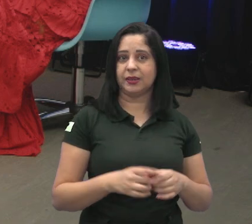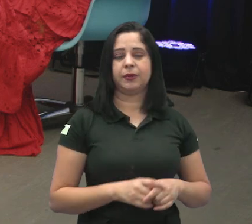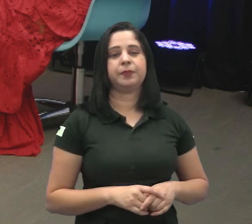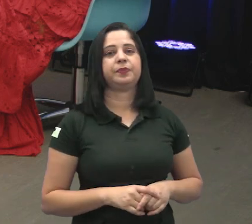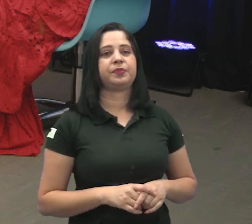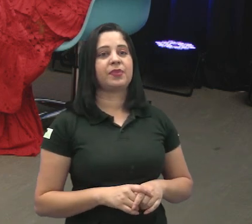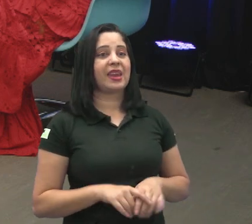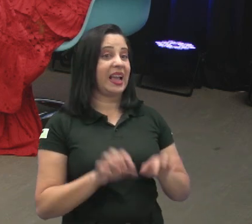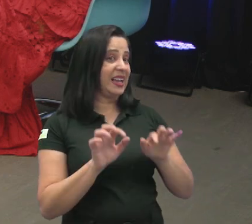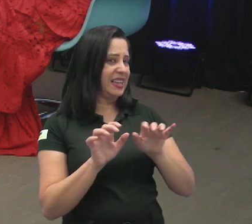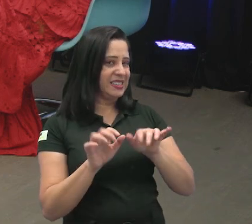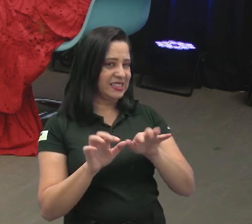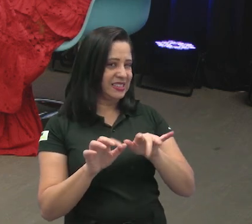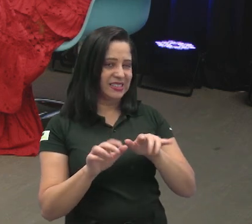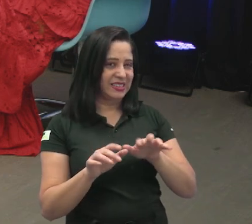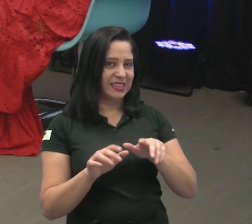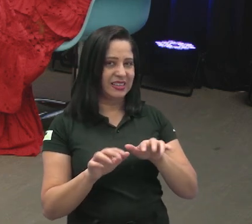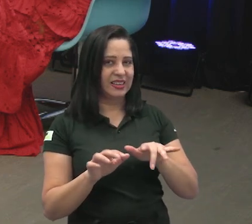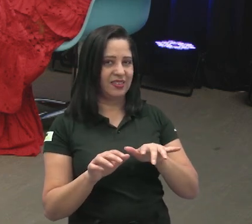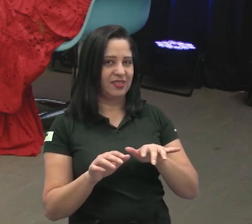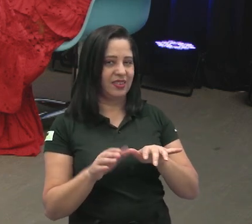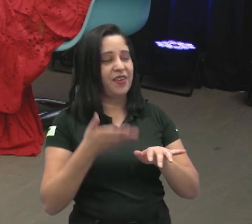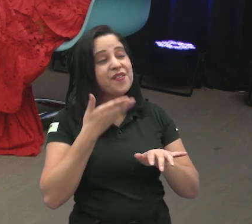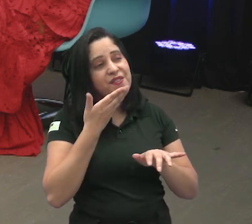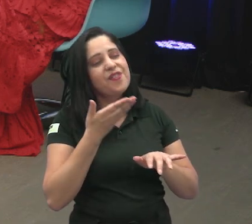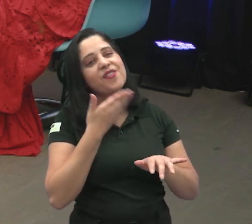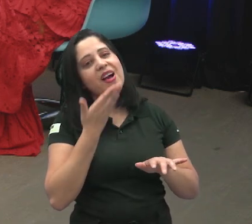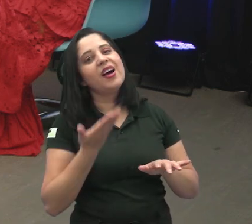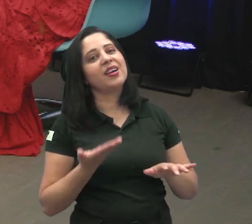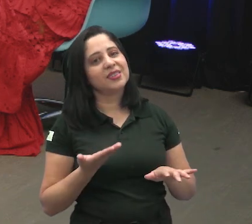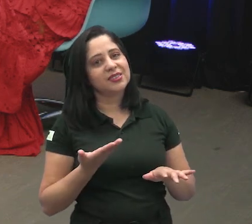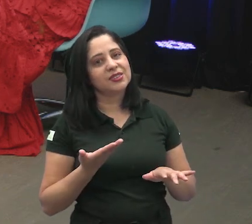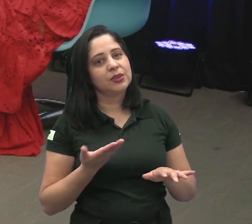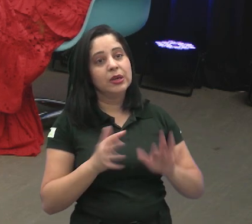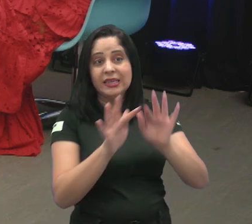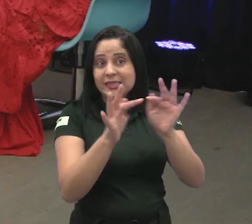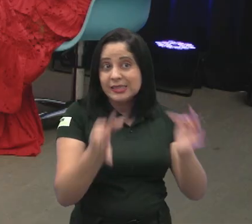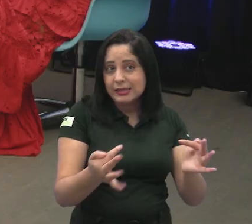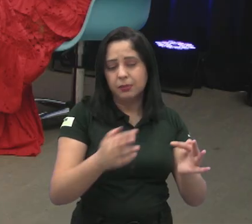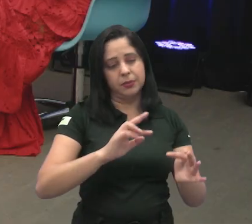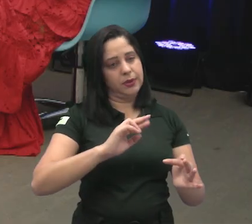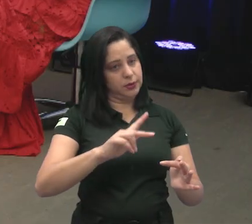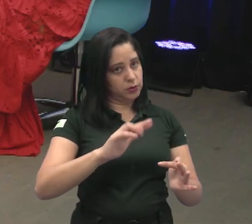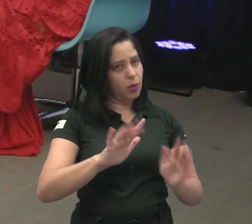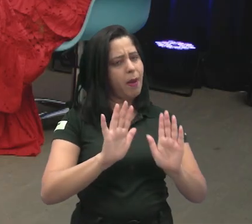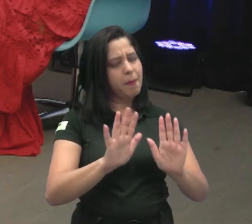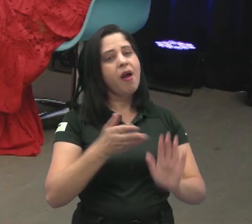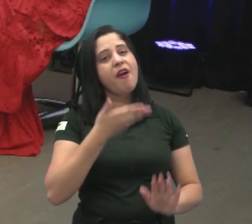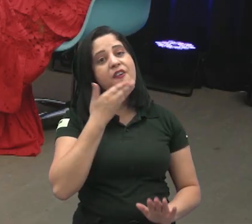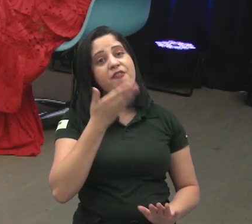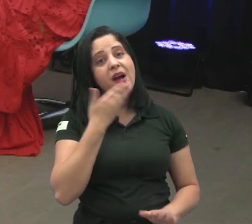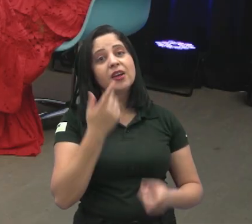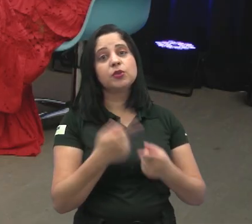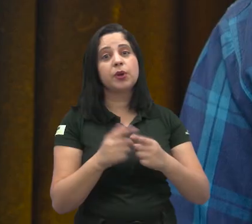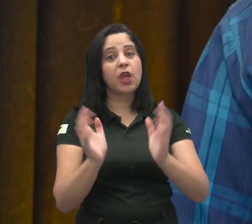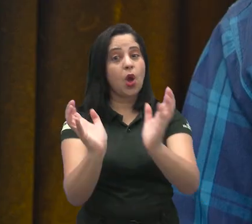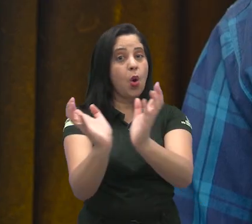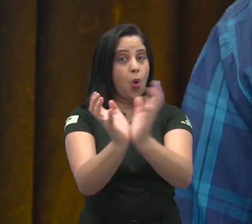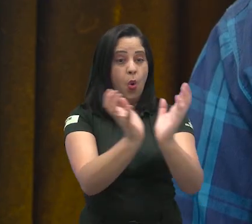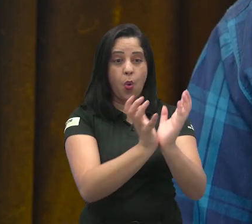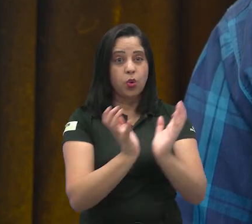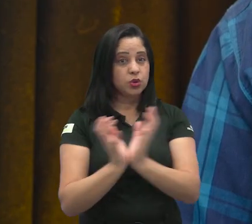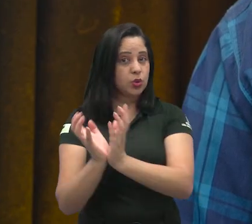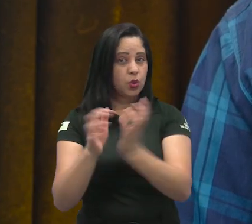Escrever é muito fácil, assim, fácil sendo simples, né? Porque as bandas, elas têm muito o